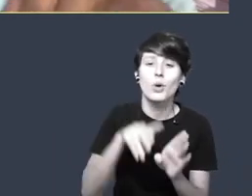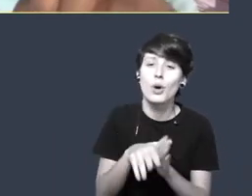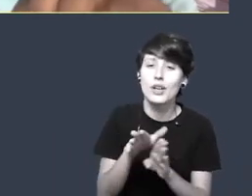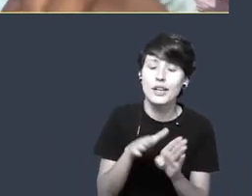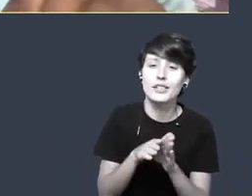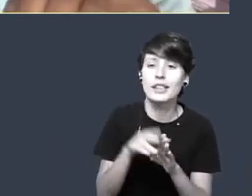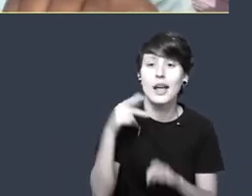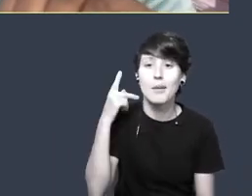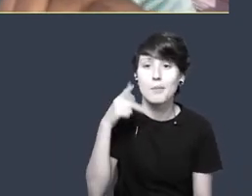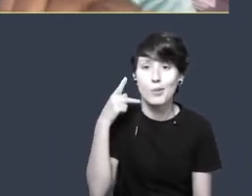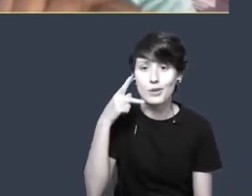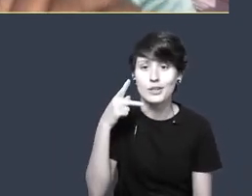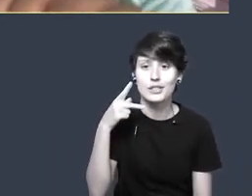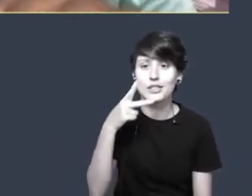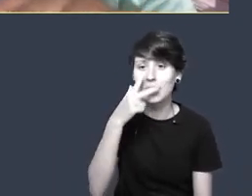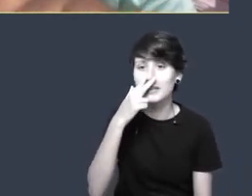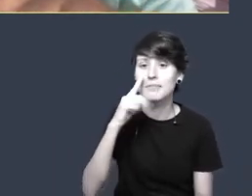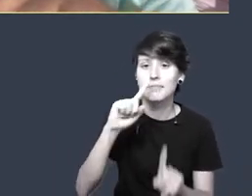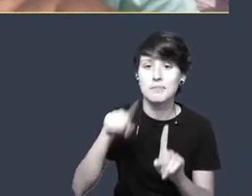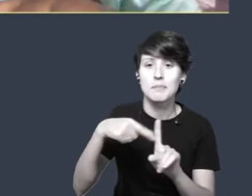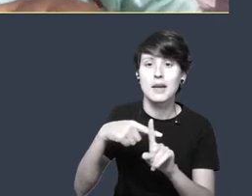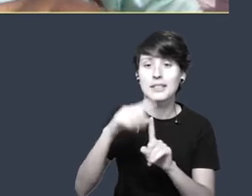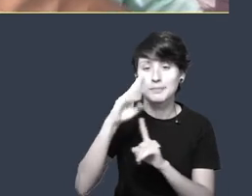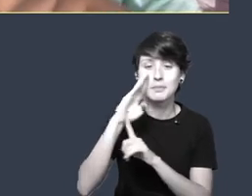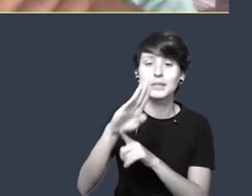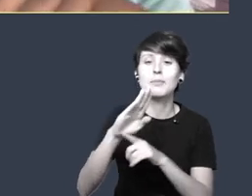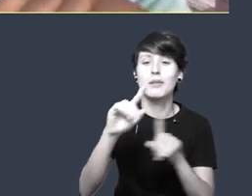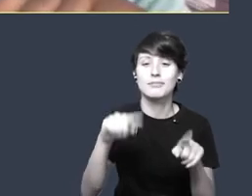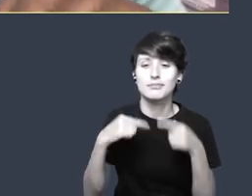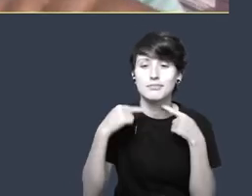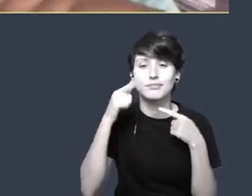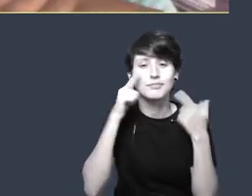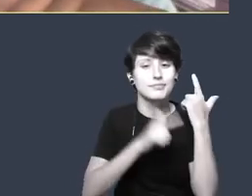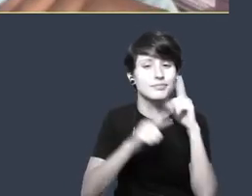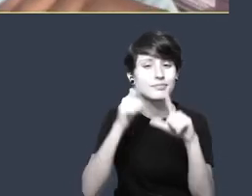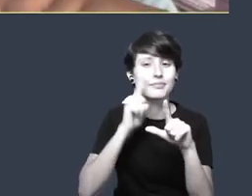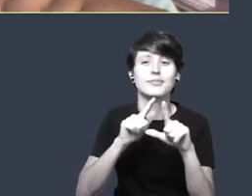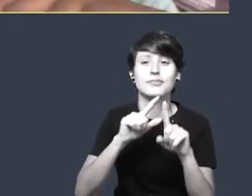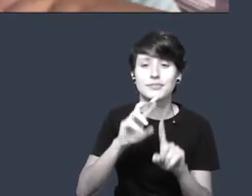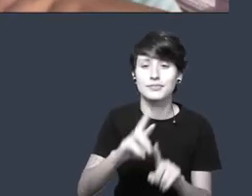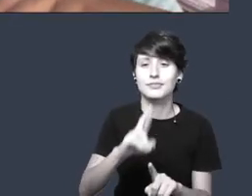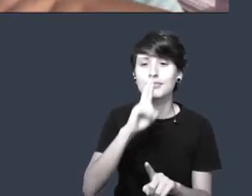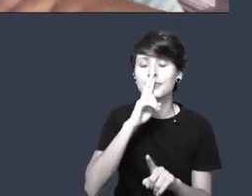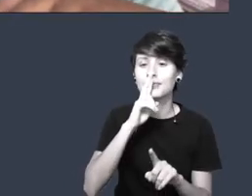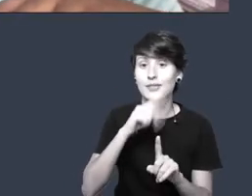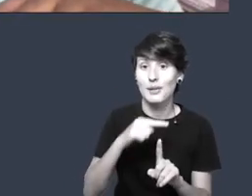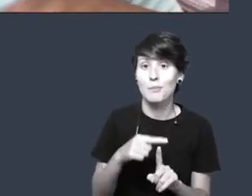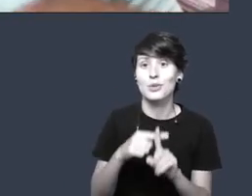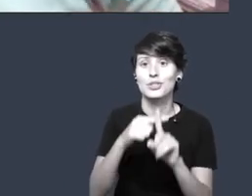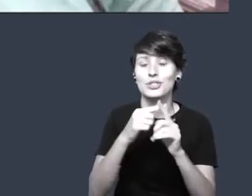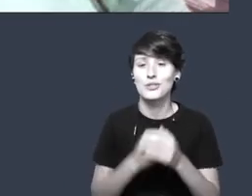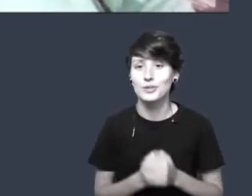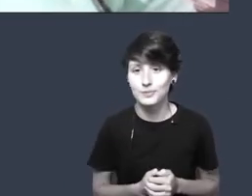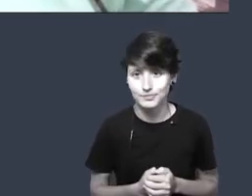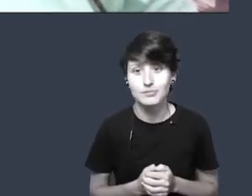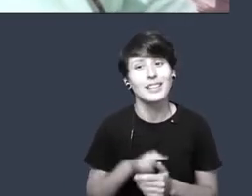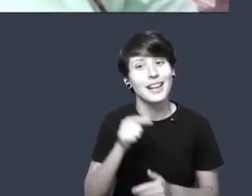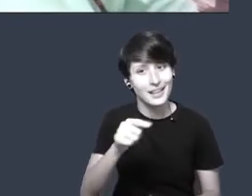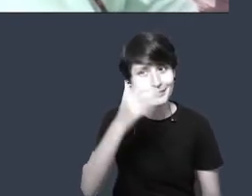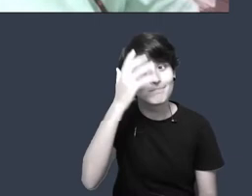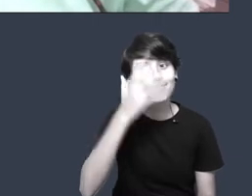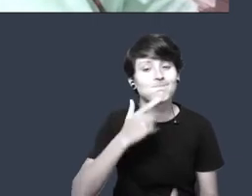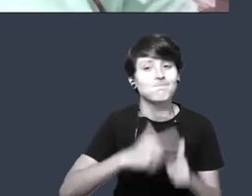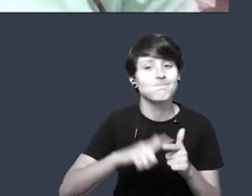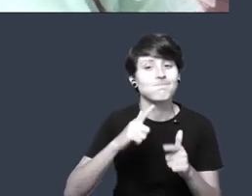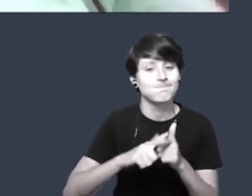políticas públicas e os principais desafios para alcançar os resultados positivos? Esse é um grande problema, e foi